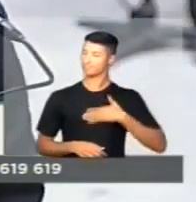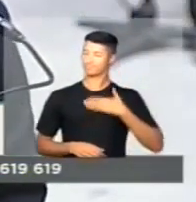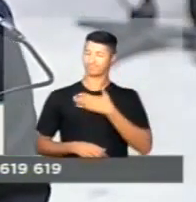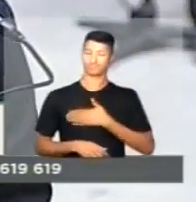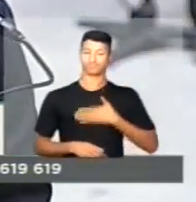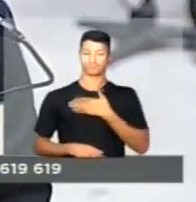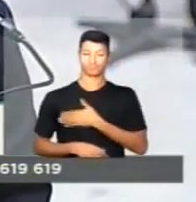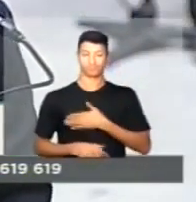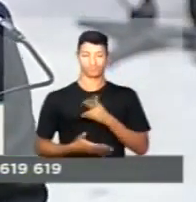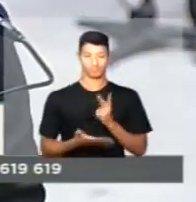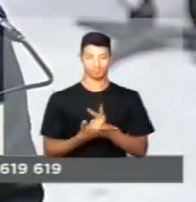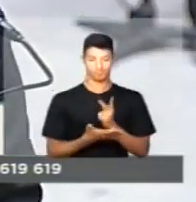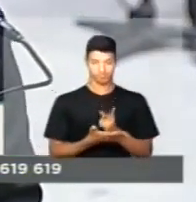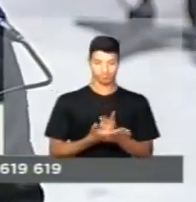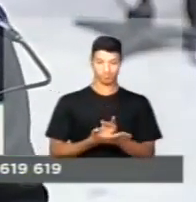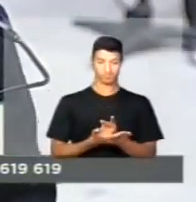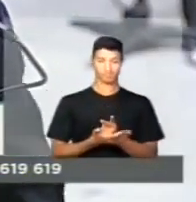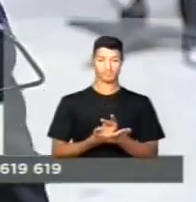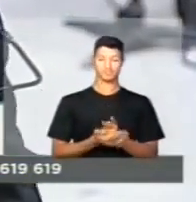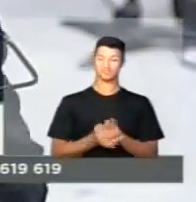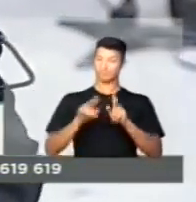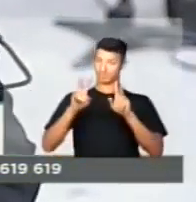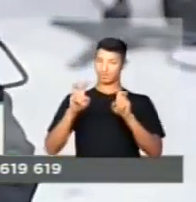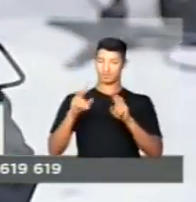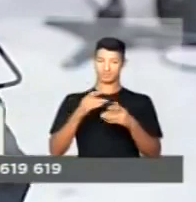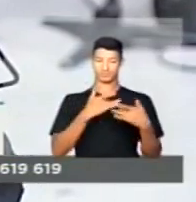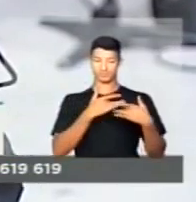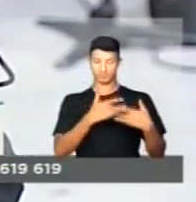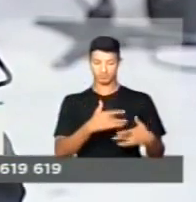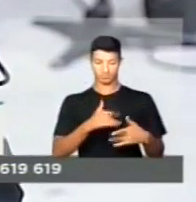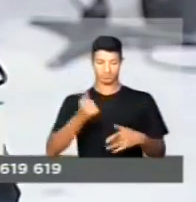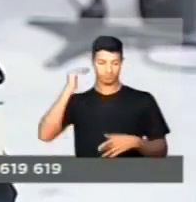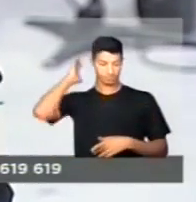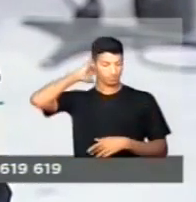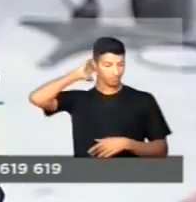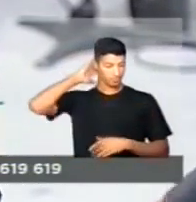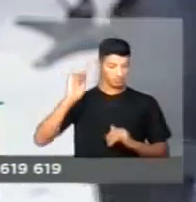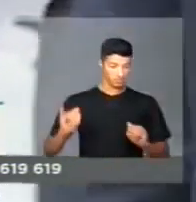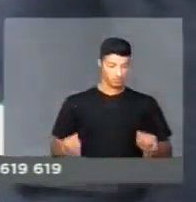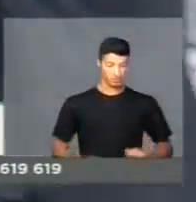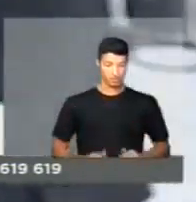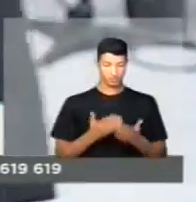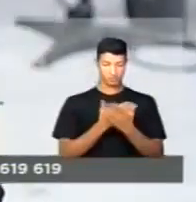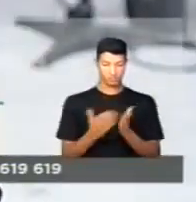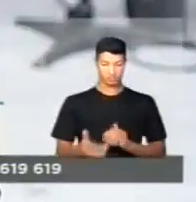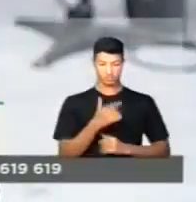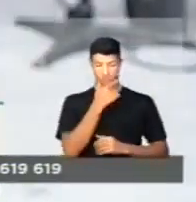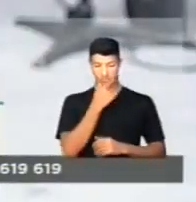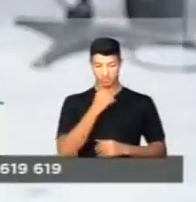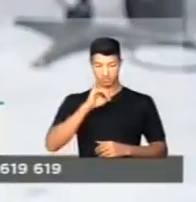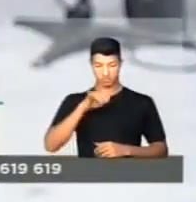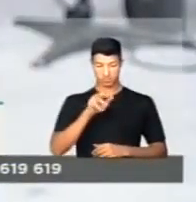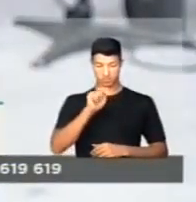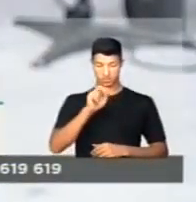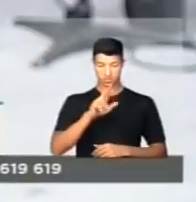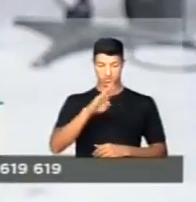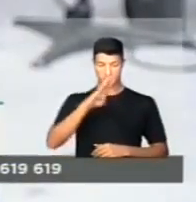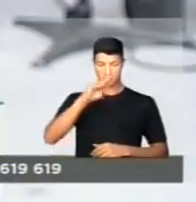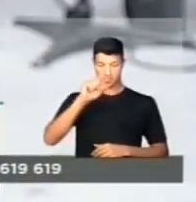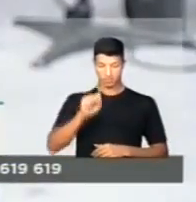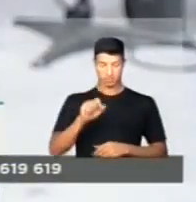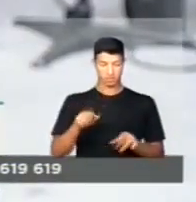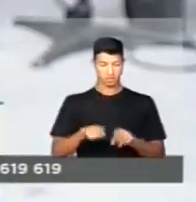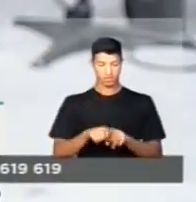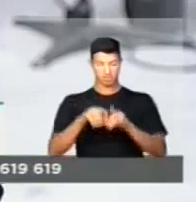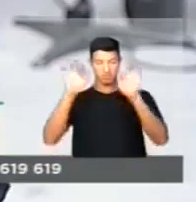realmente, você tocou no assunto da dor que o Pará sofre como todo, para a perda de um grande homem, foi Jarbas Passarinho. Vai dizer